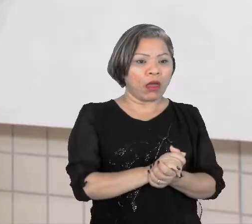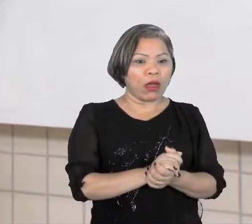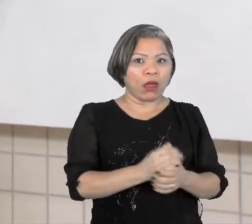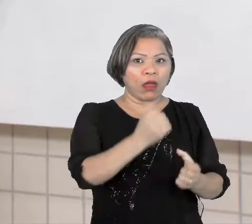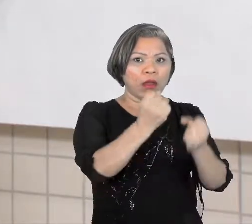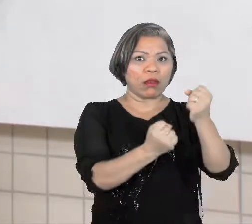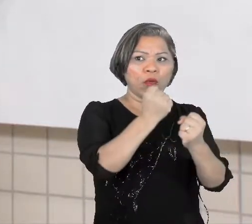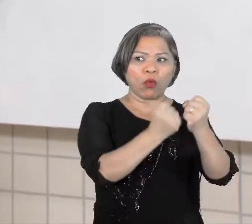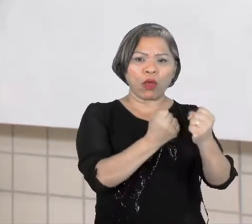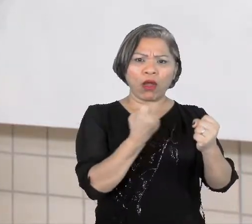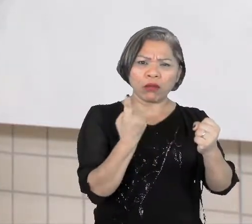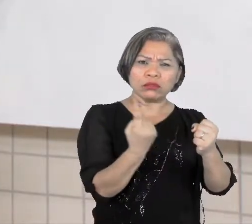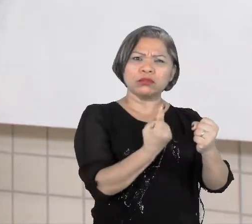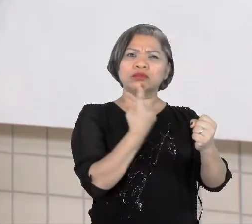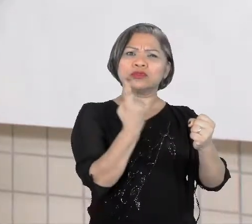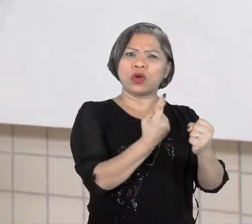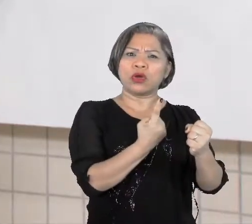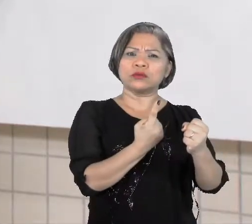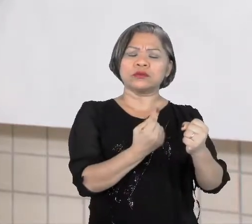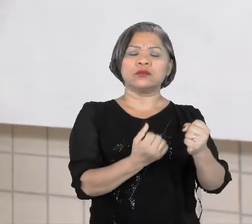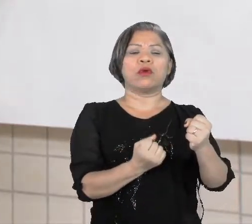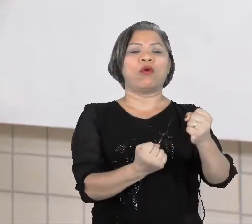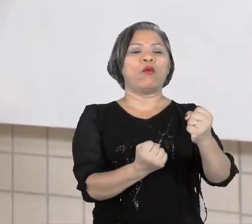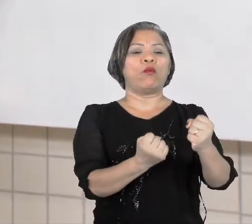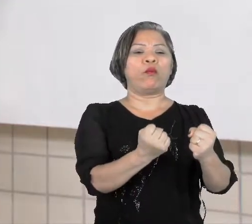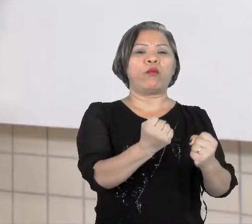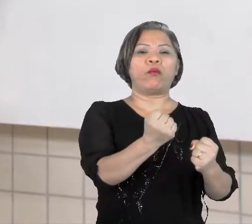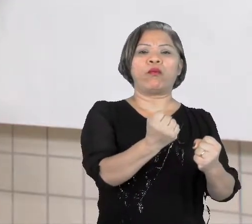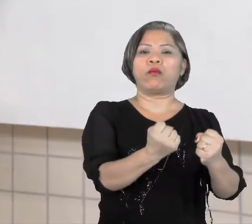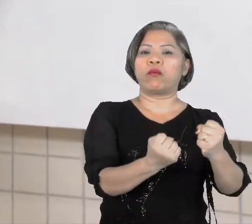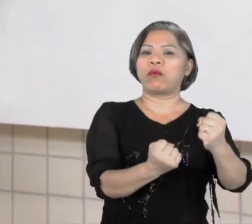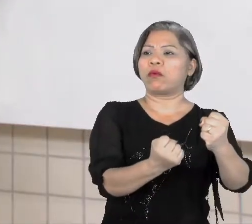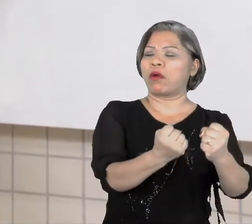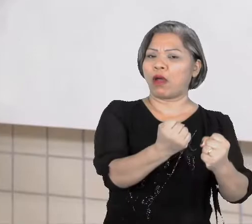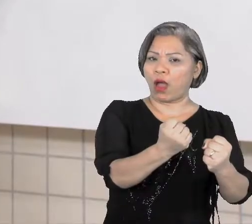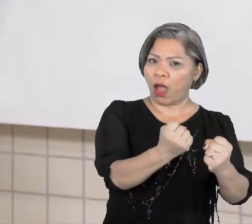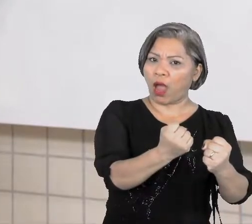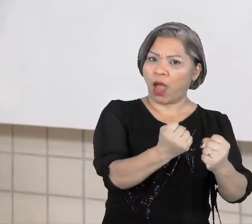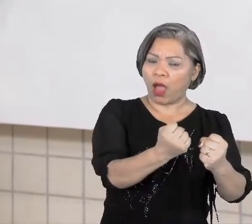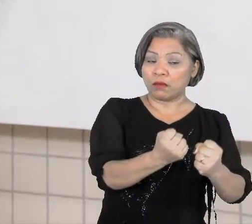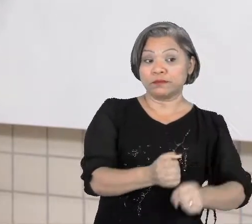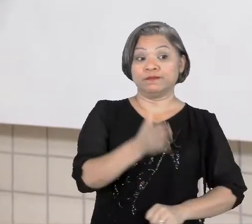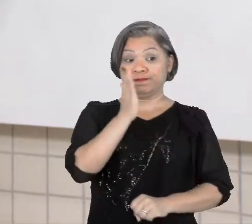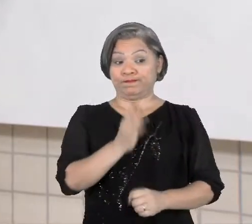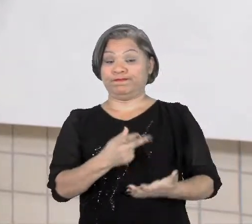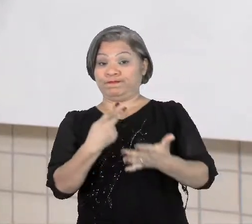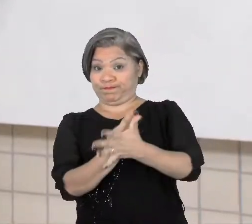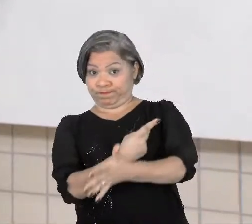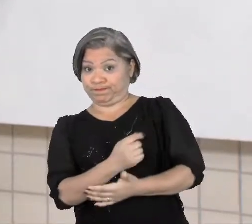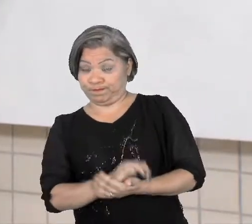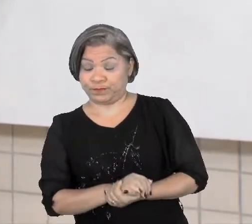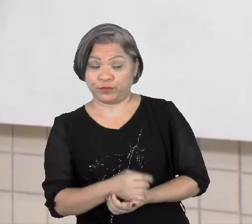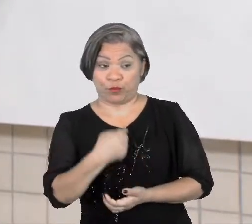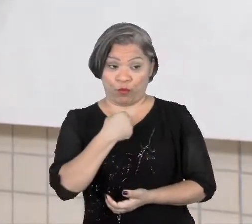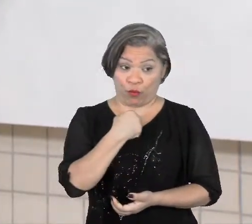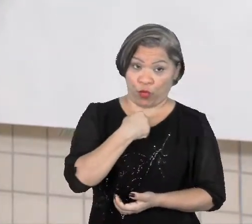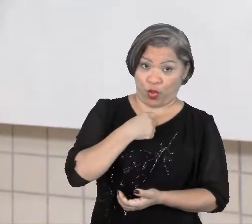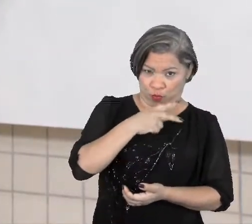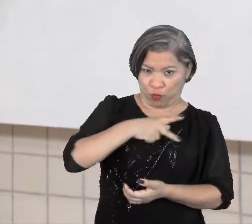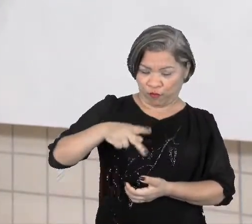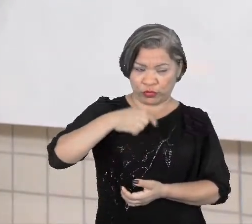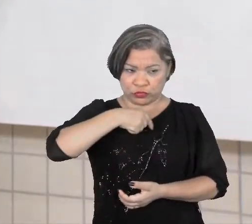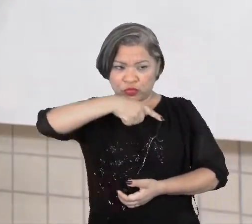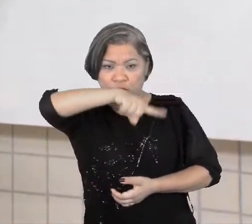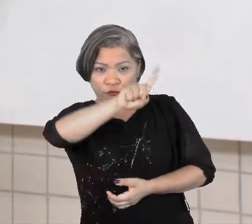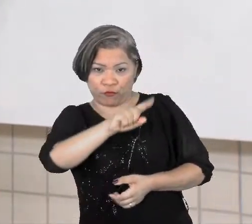Uma situação que aconteceu comigo na semana retrasada. Eu tive a oportunidade de ir a um exame médico e aí, quando eu